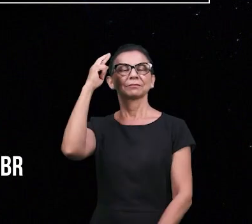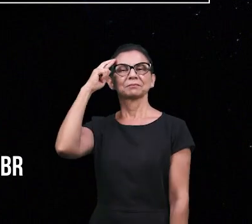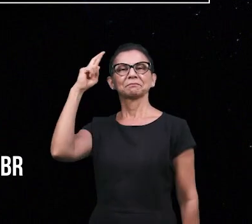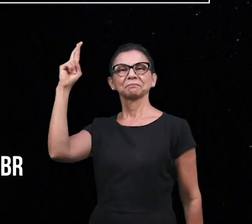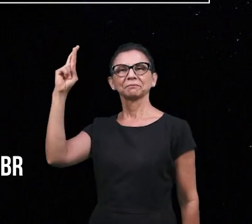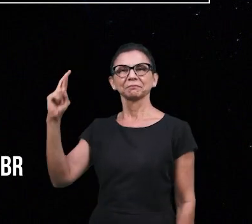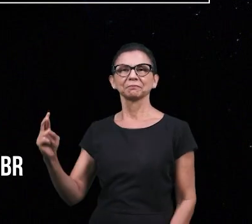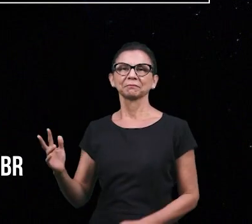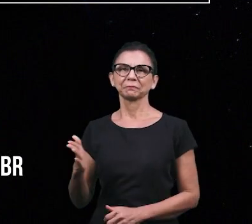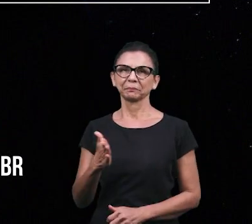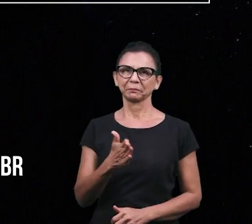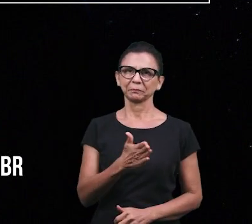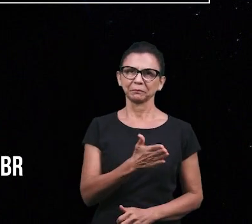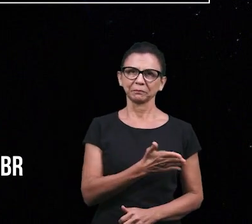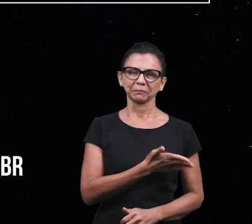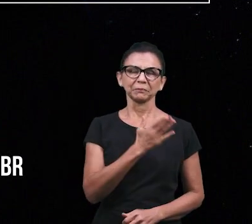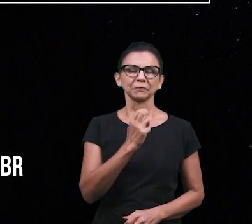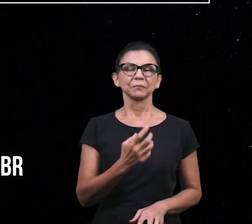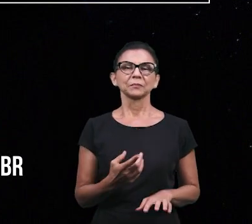Senhor.